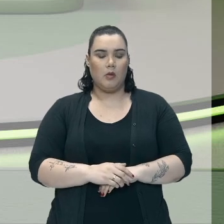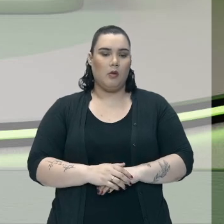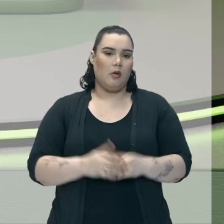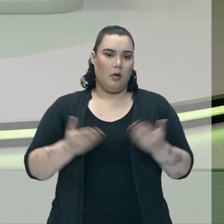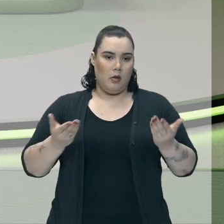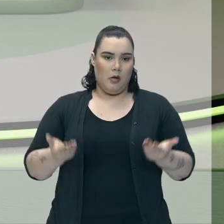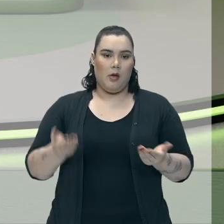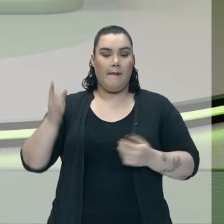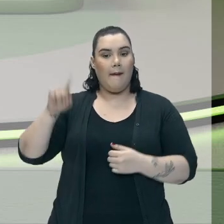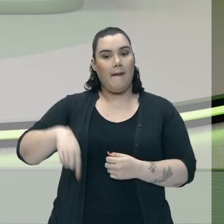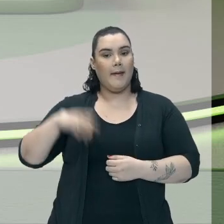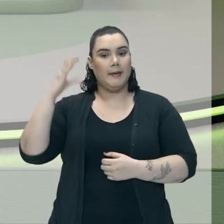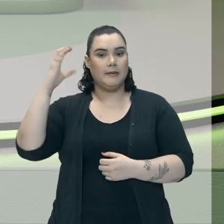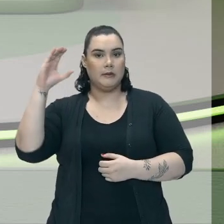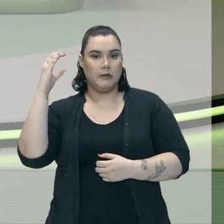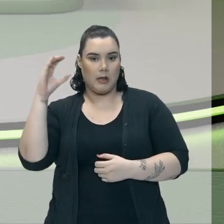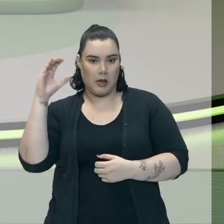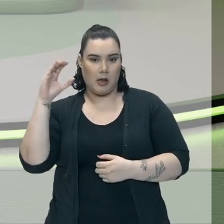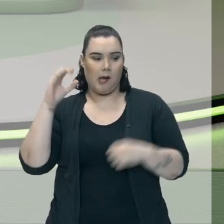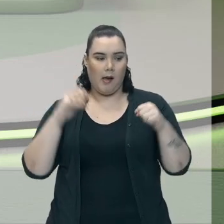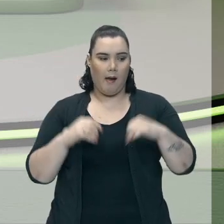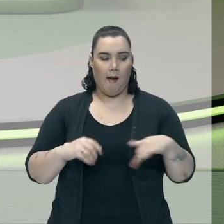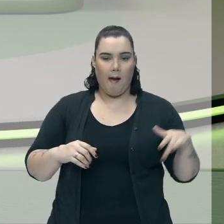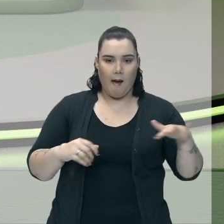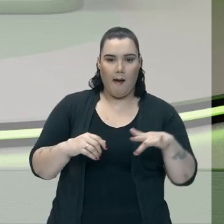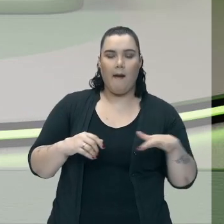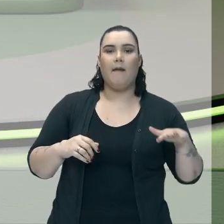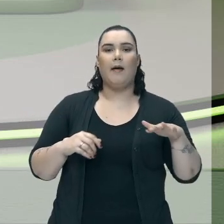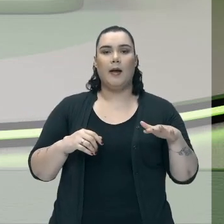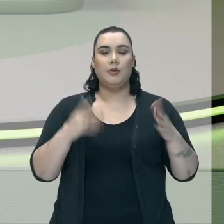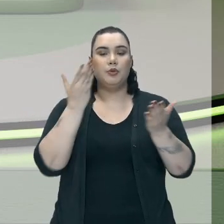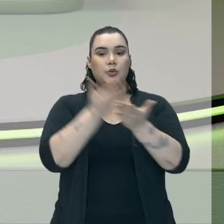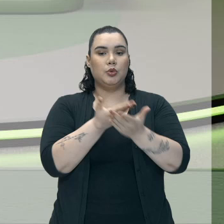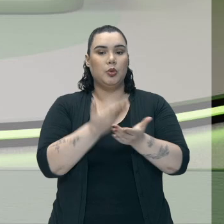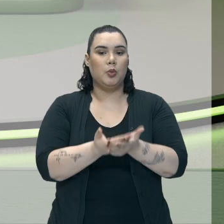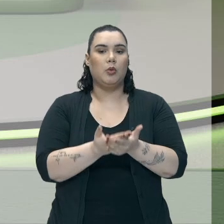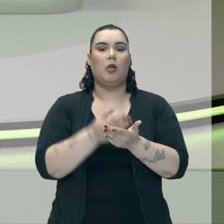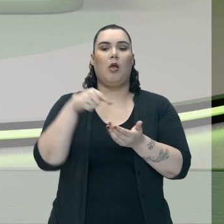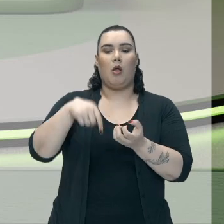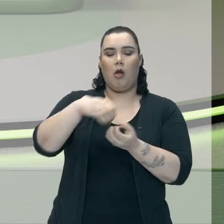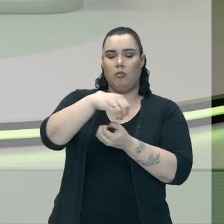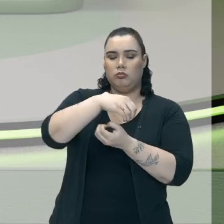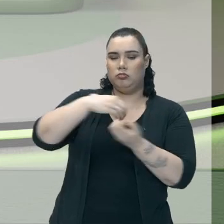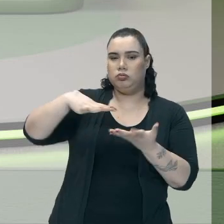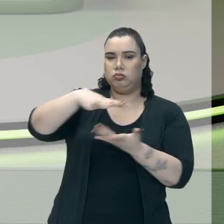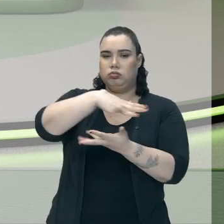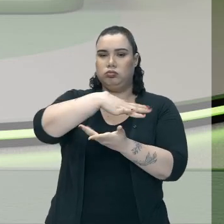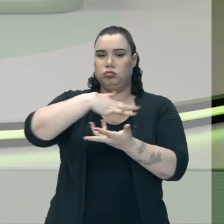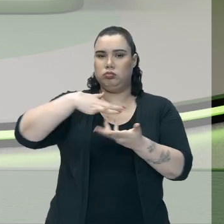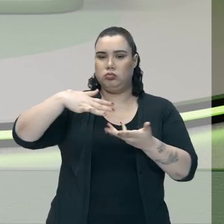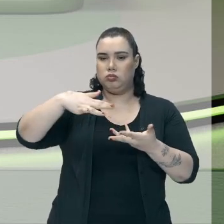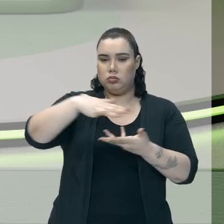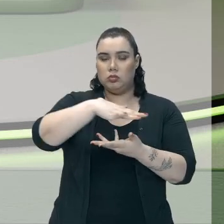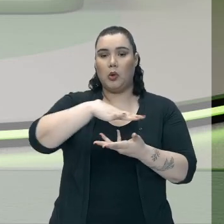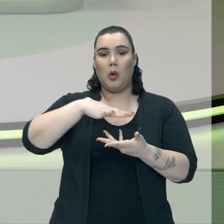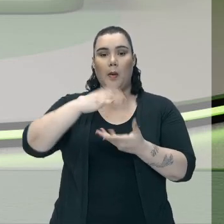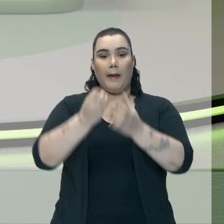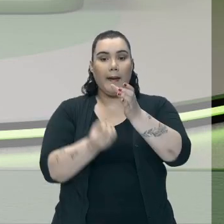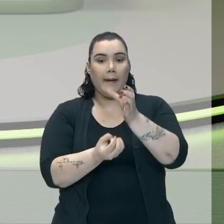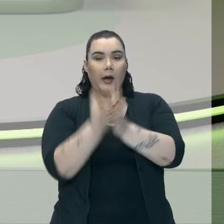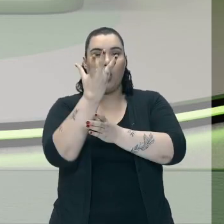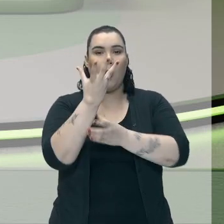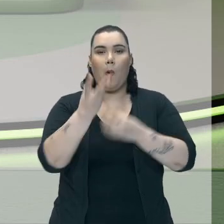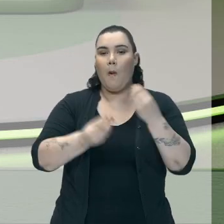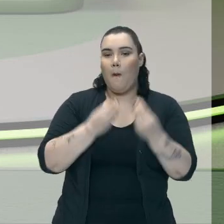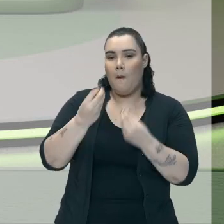Cosmologia já é aquela ciência, aquela parte da astronomia que estuda o universo na sua